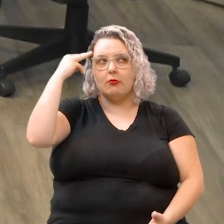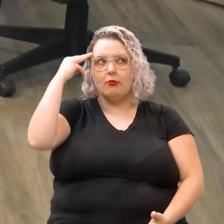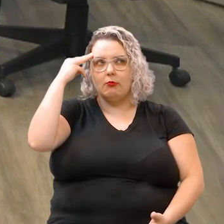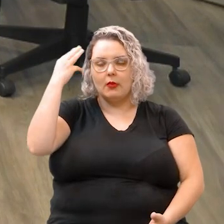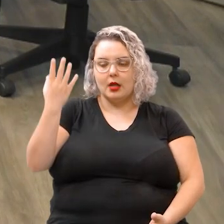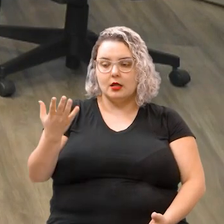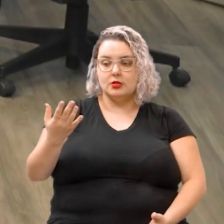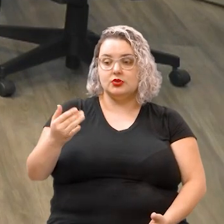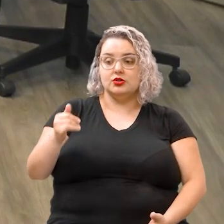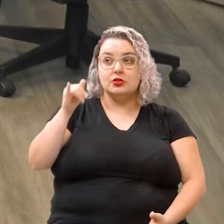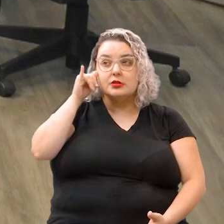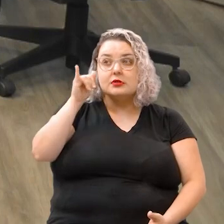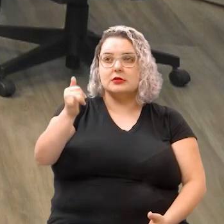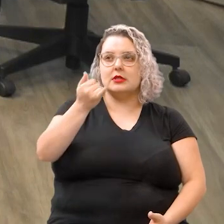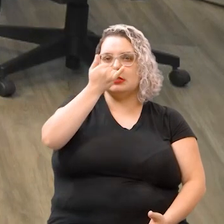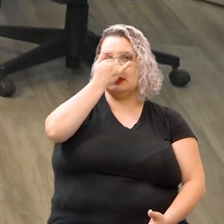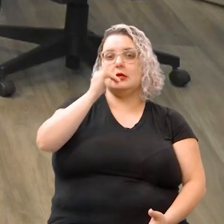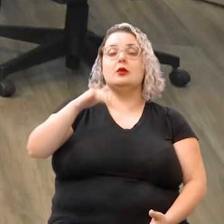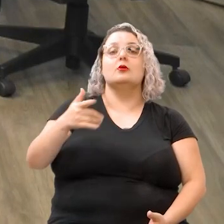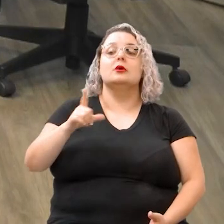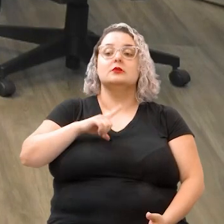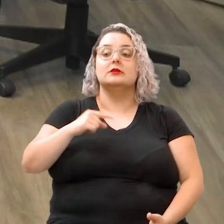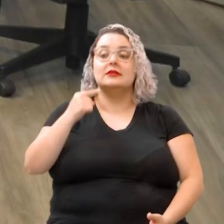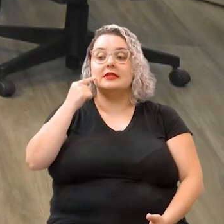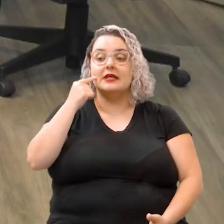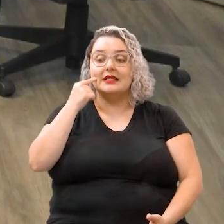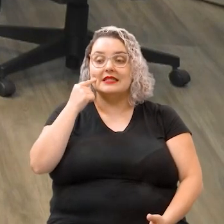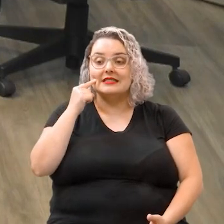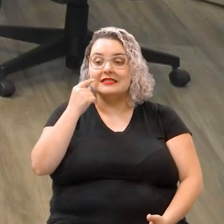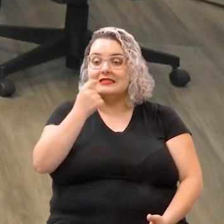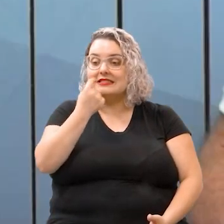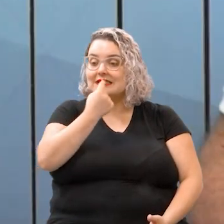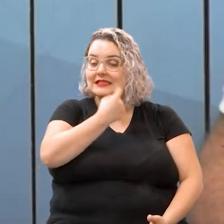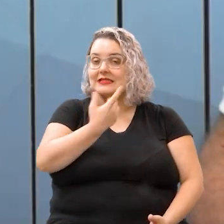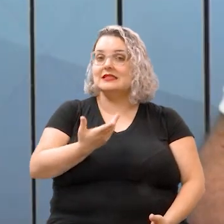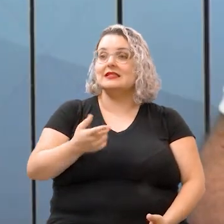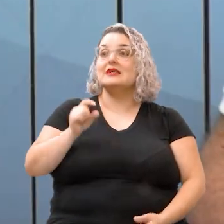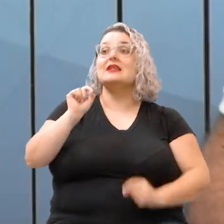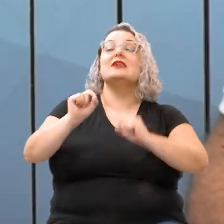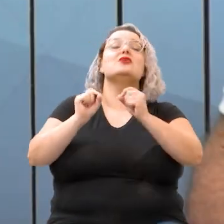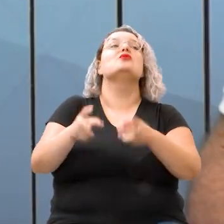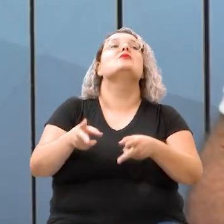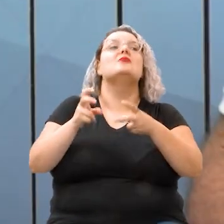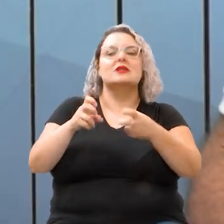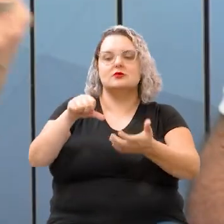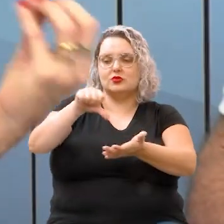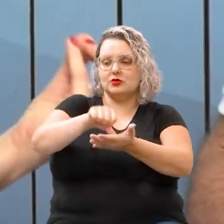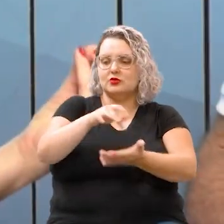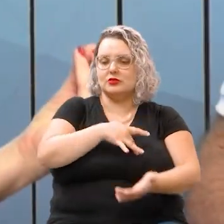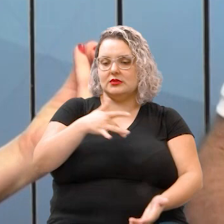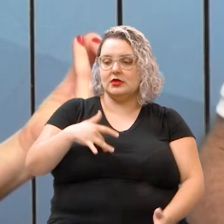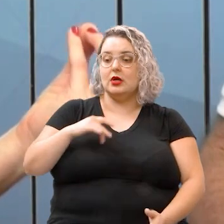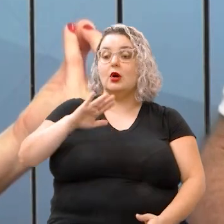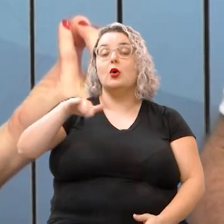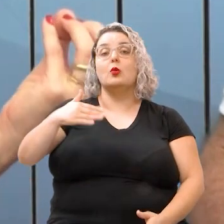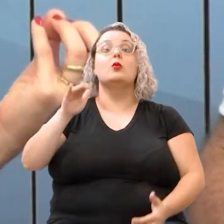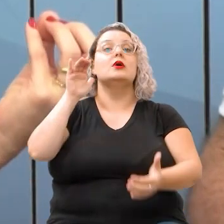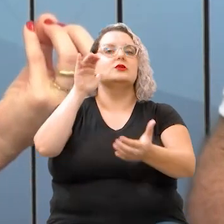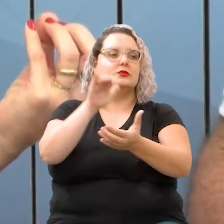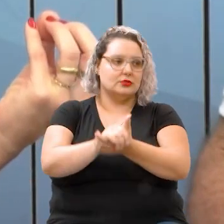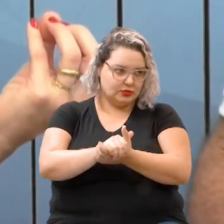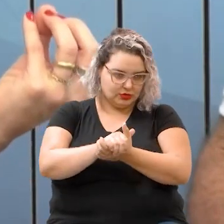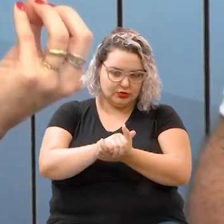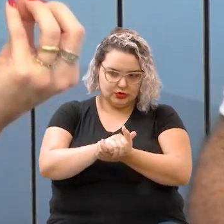mentalidade que prevenção é só para quando a gente tem dente. Então, o que a gente percebe no centro de saúde? Principalmente quando a gente casa a ação